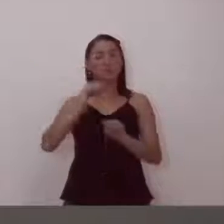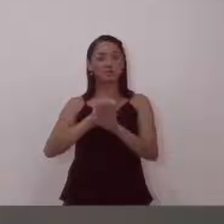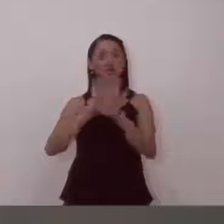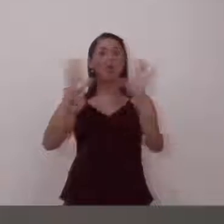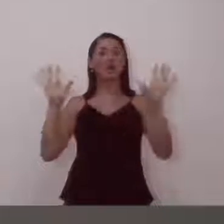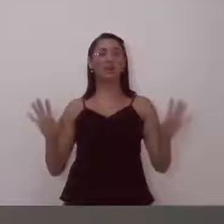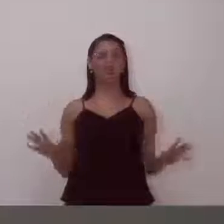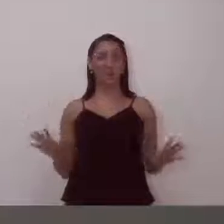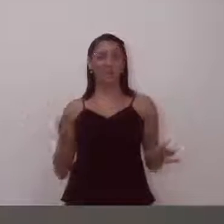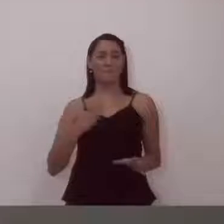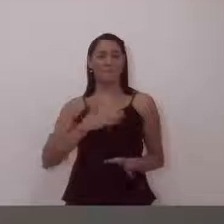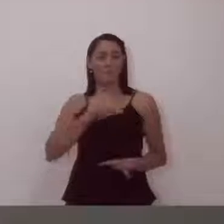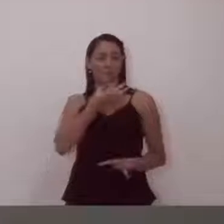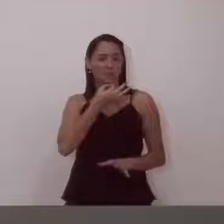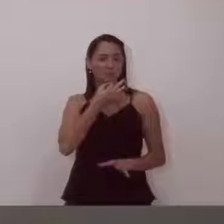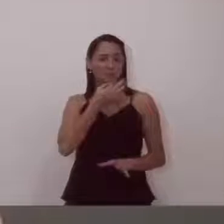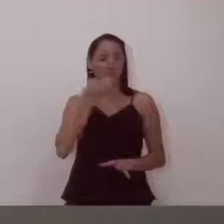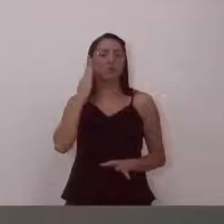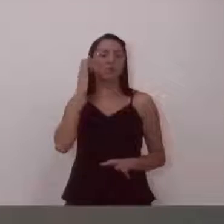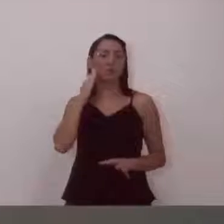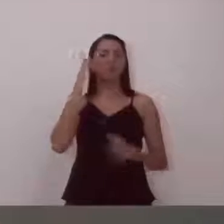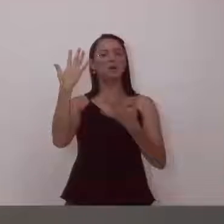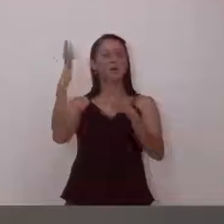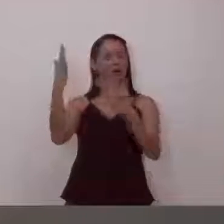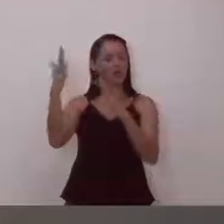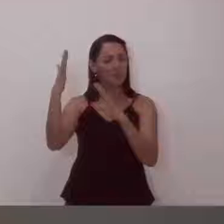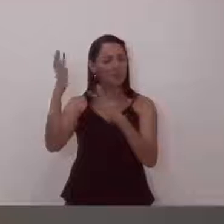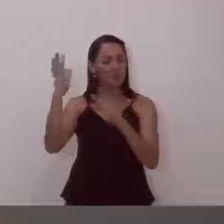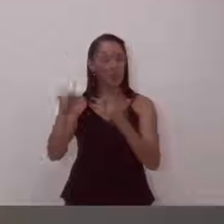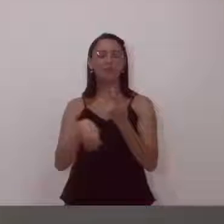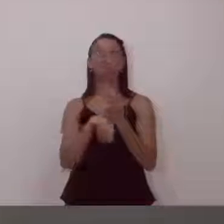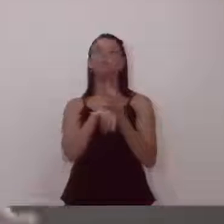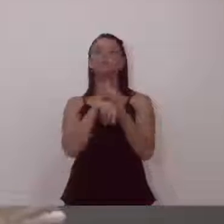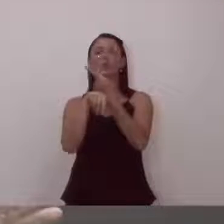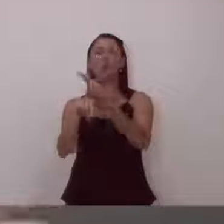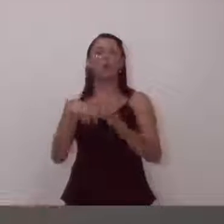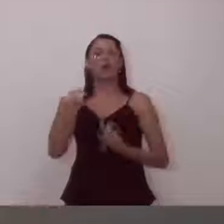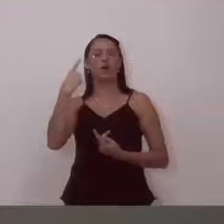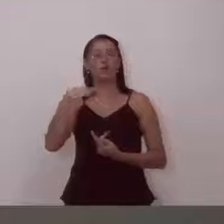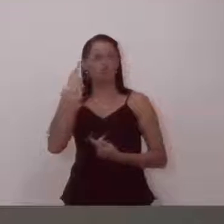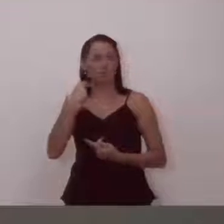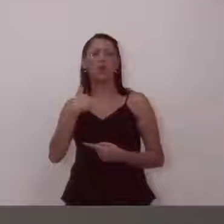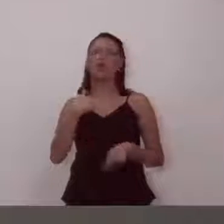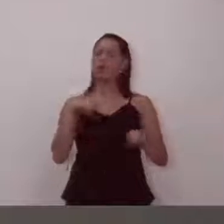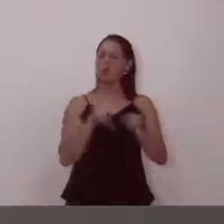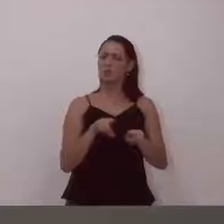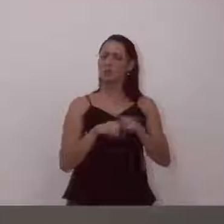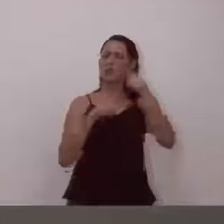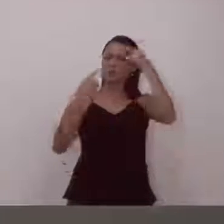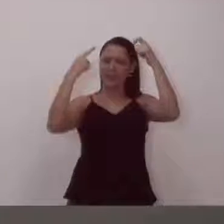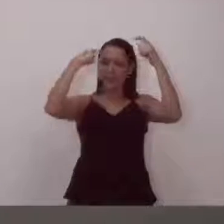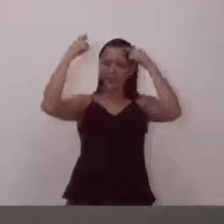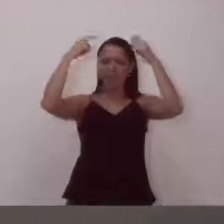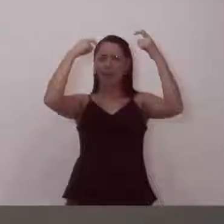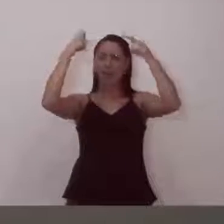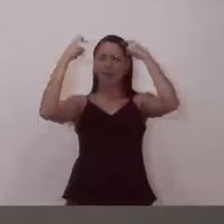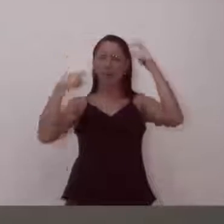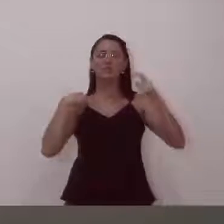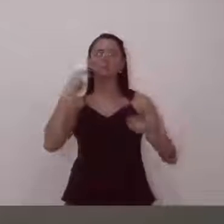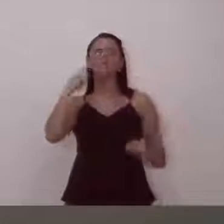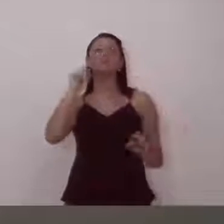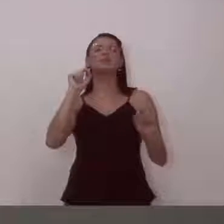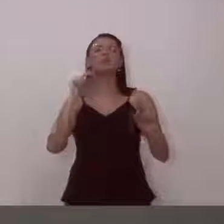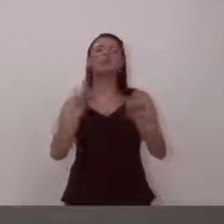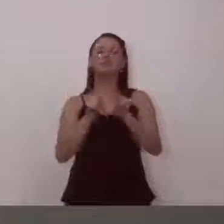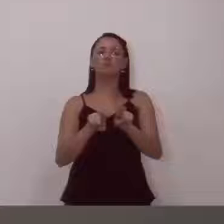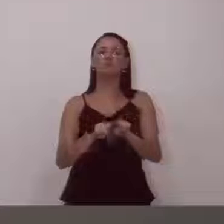Então, ficou muito claro para mim, parabéns por vocês buscarem um profissional, não é? Eu vou fazer de tudo, aqui tem algumas ideias, né? Surgiu uma ideia também